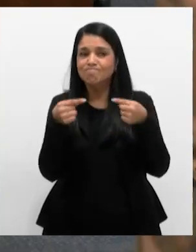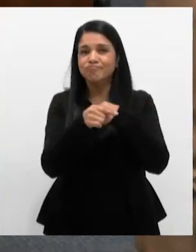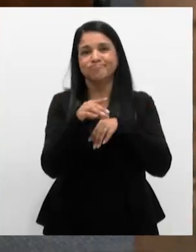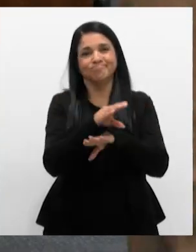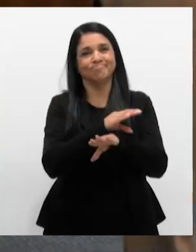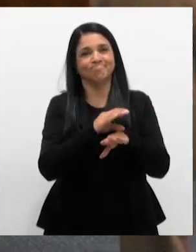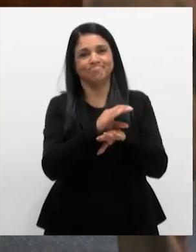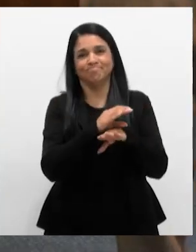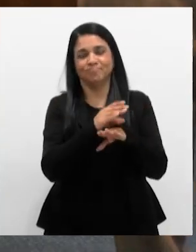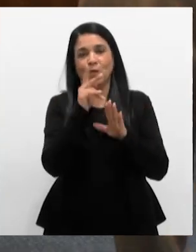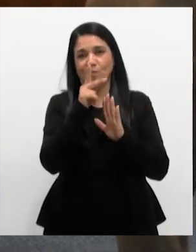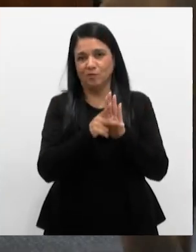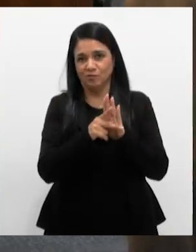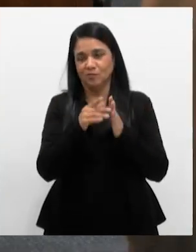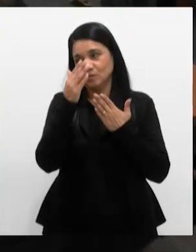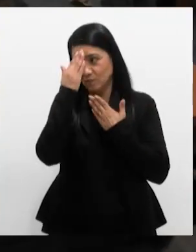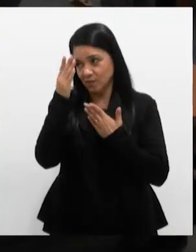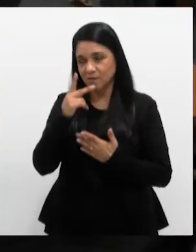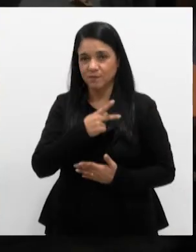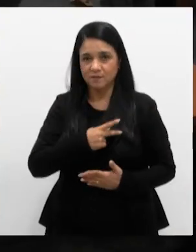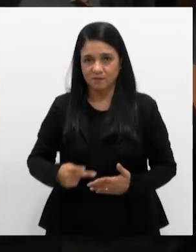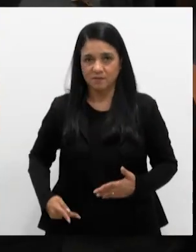esse projeto. Obrigado, senhor presidente.